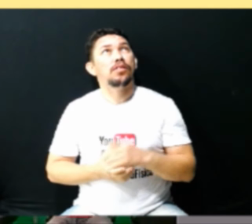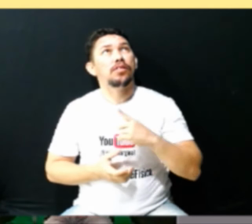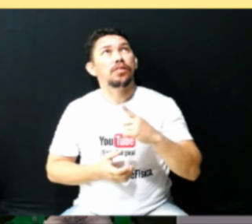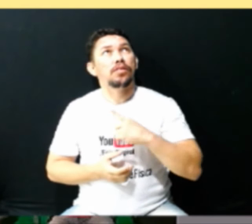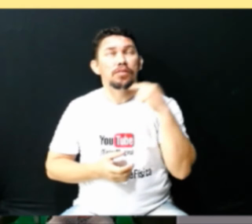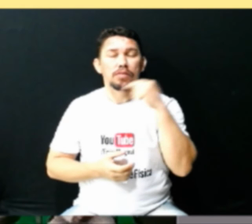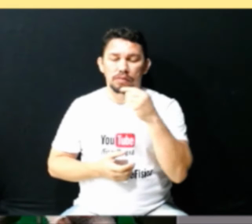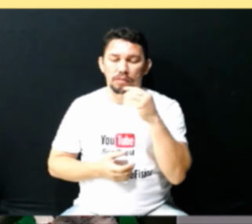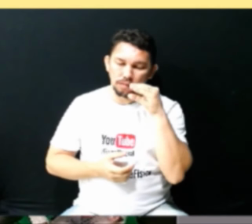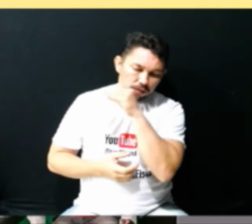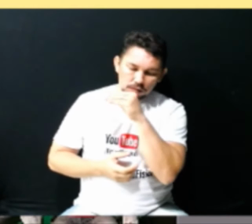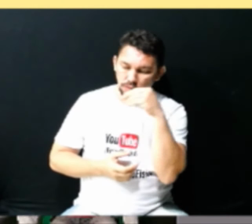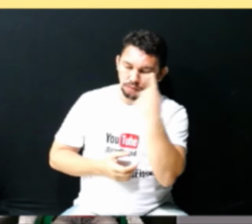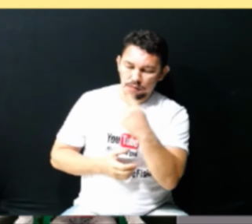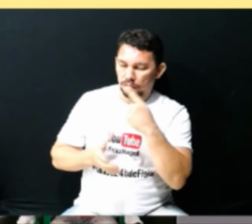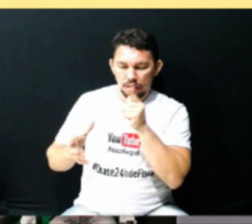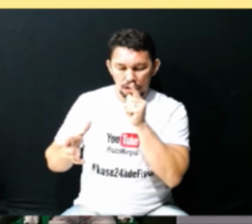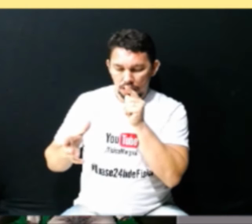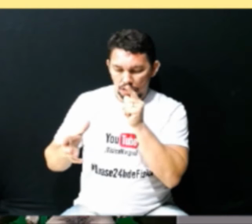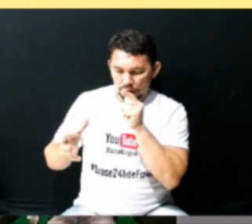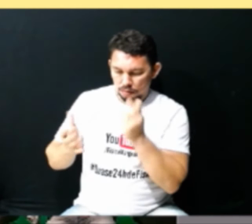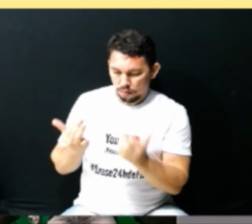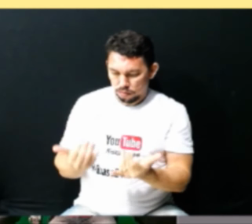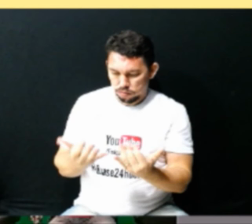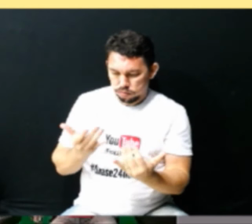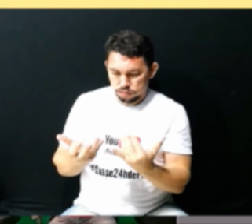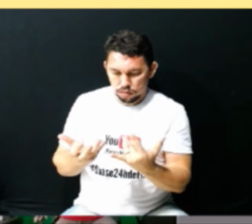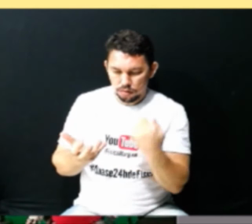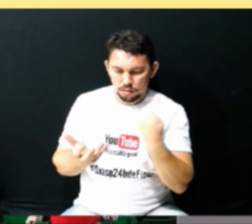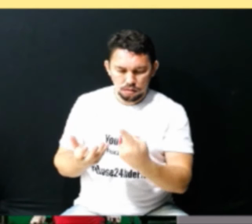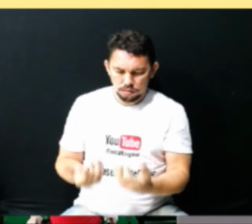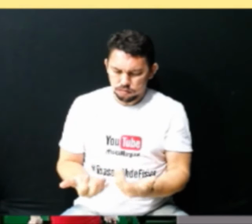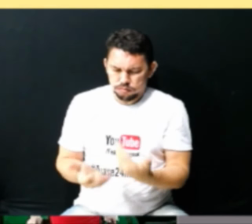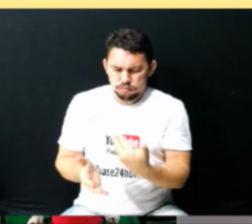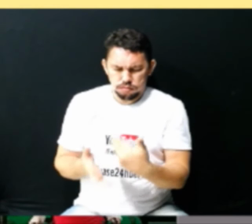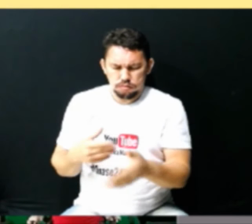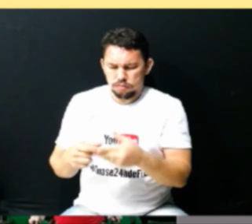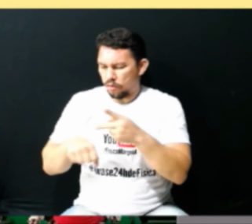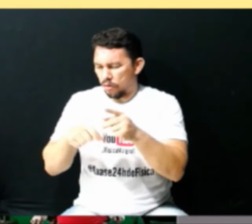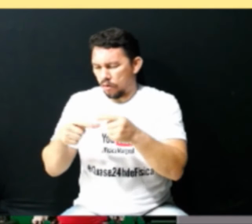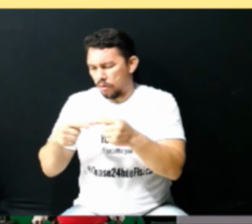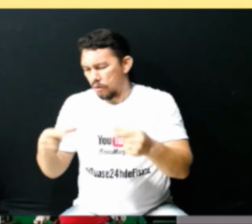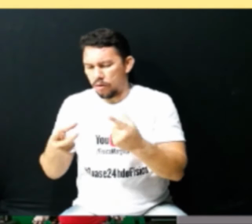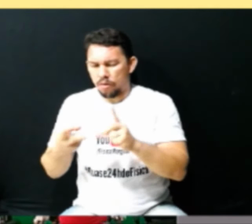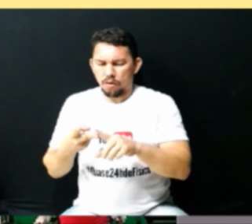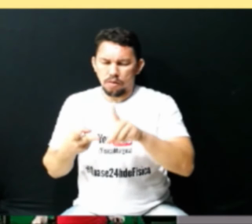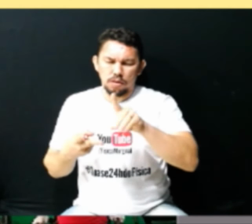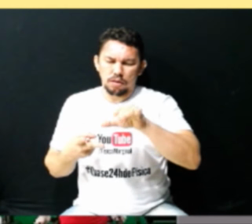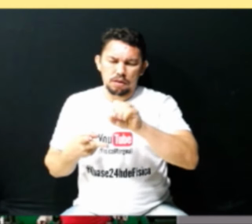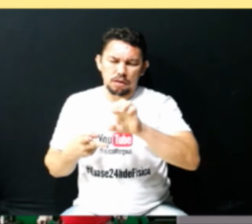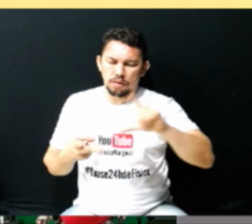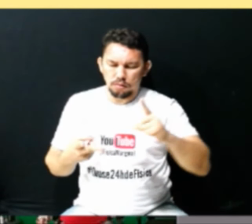caldeira você tem água. Você então aquece com algum combustível, carvão mineral, diesel, algum combustível que possa ser queimado